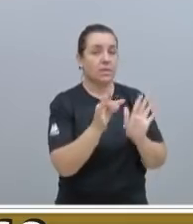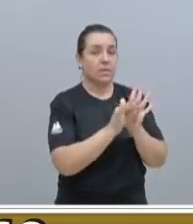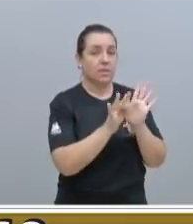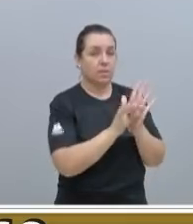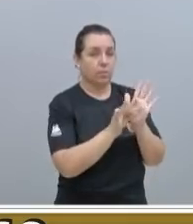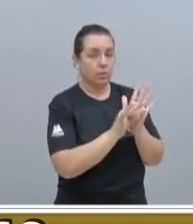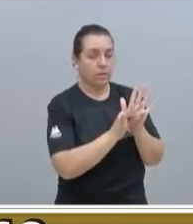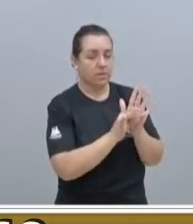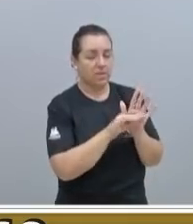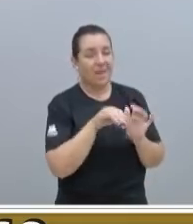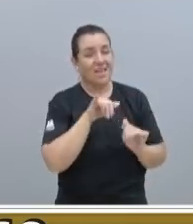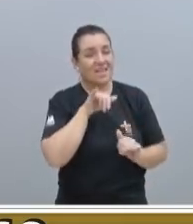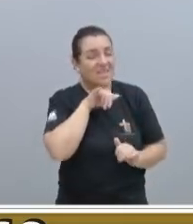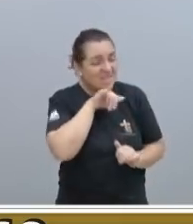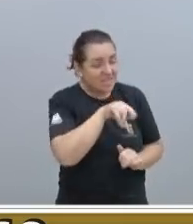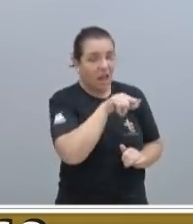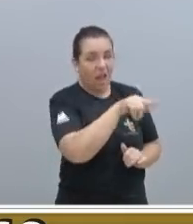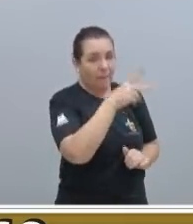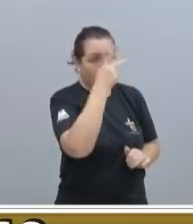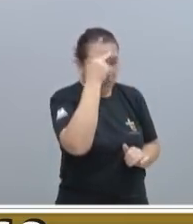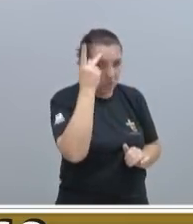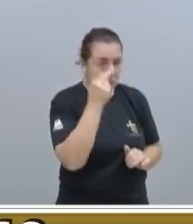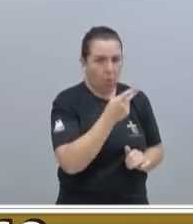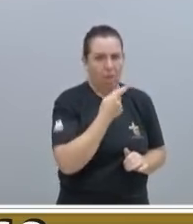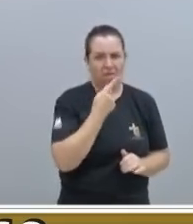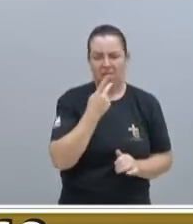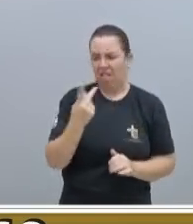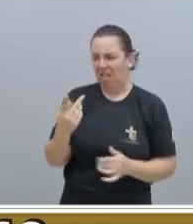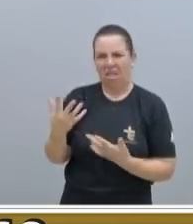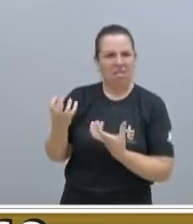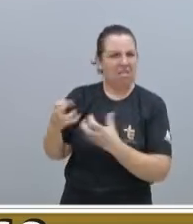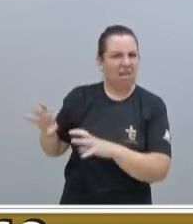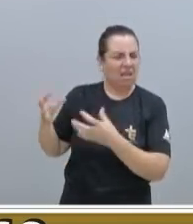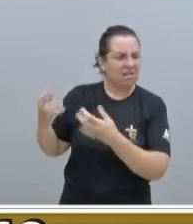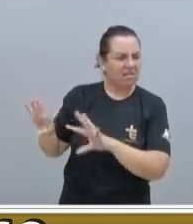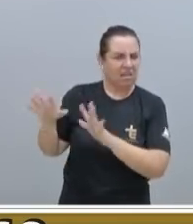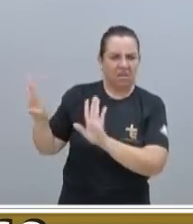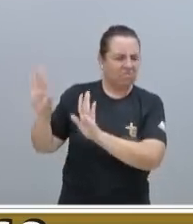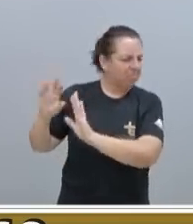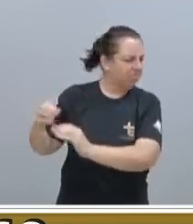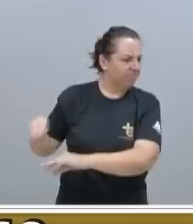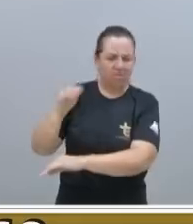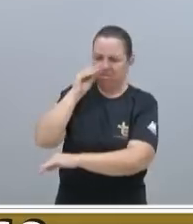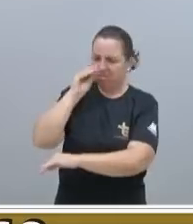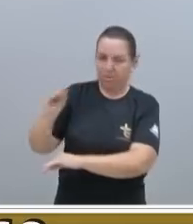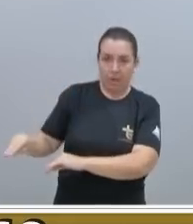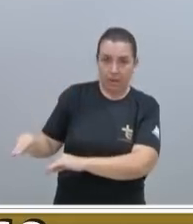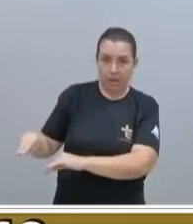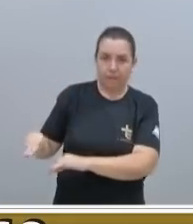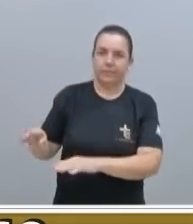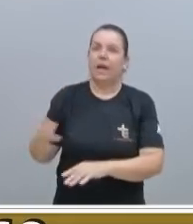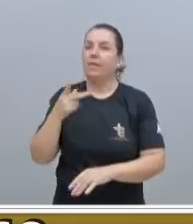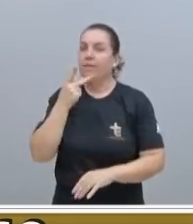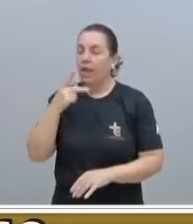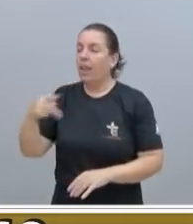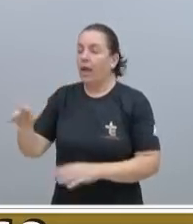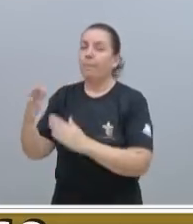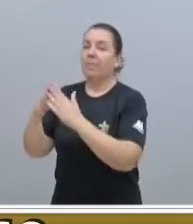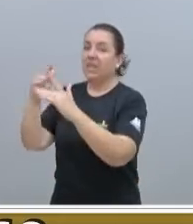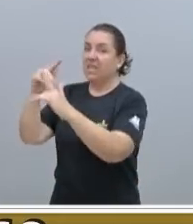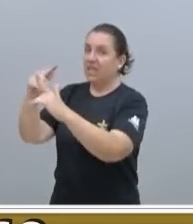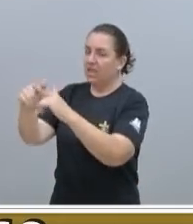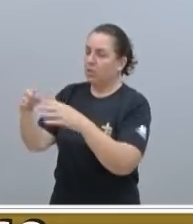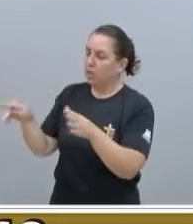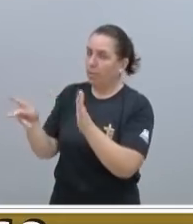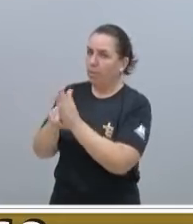se ele não der ouvidos dizem a igreja se nem mesmo a igreja de ouvir seja tratado como se